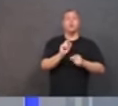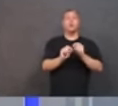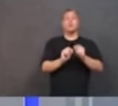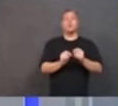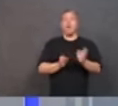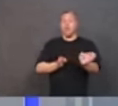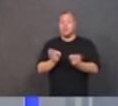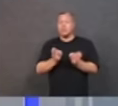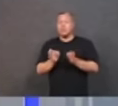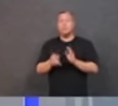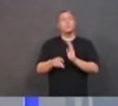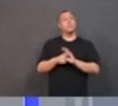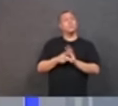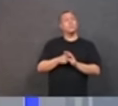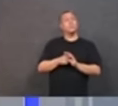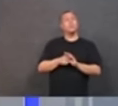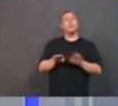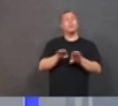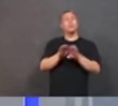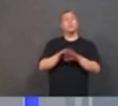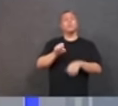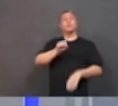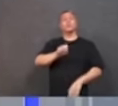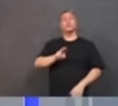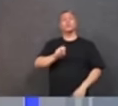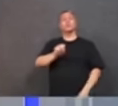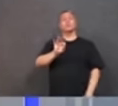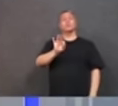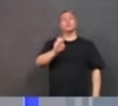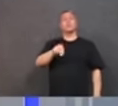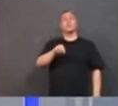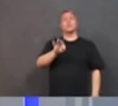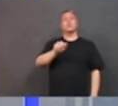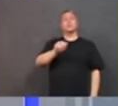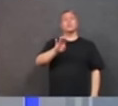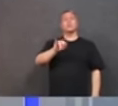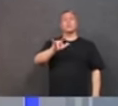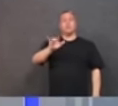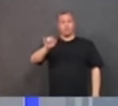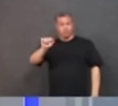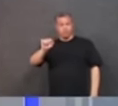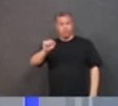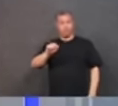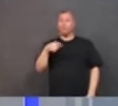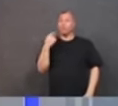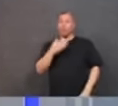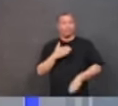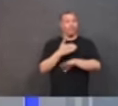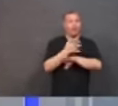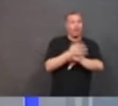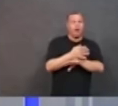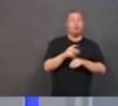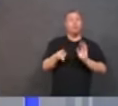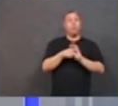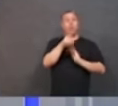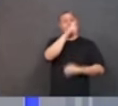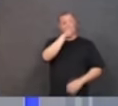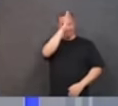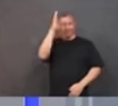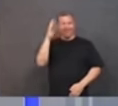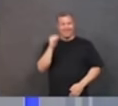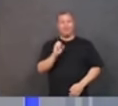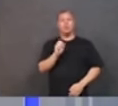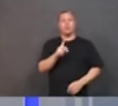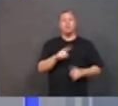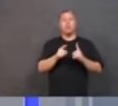acessibilidade e sustentabilidade. Por exemplo, nós temos acesso à biblioteca, mas uma pessoa que seja tetraplégica não tem como passar as folhas de um